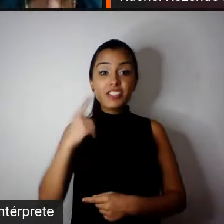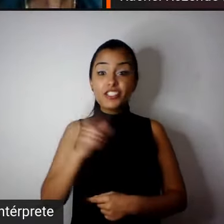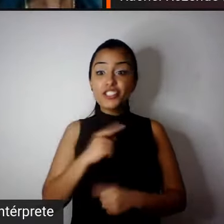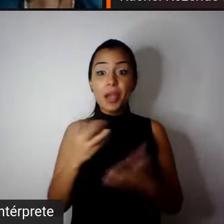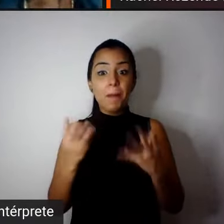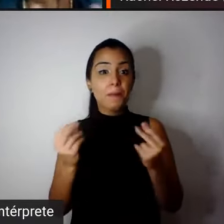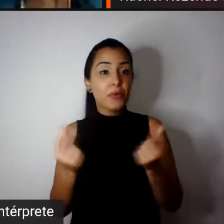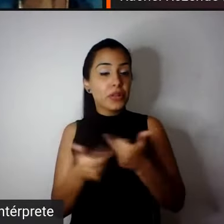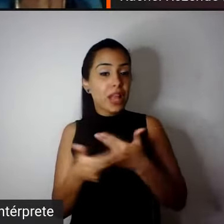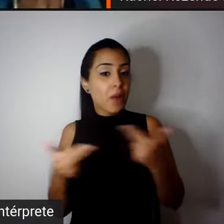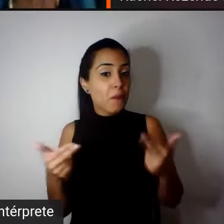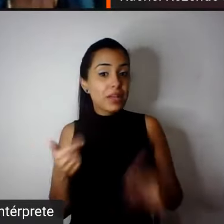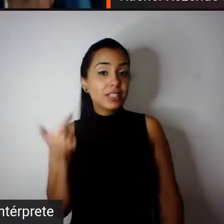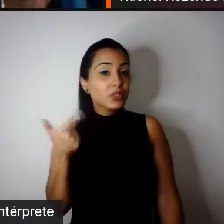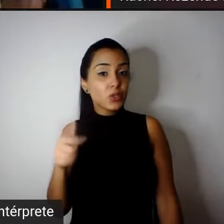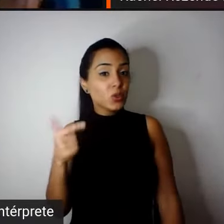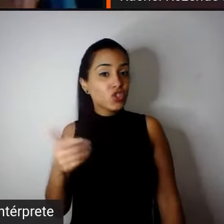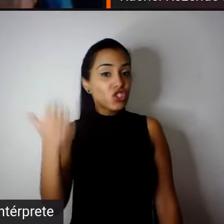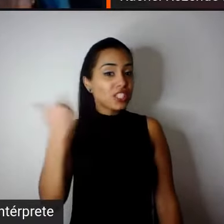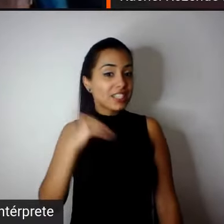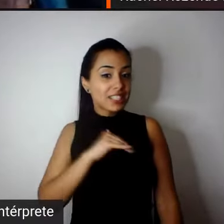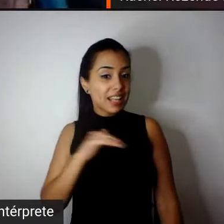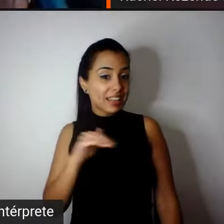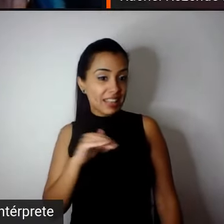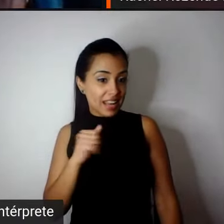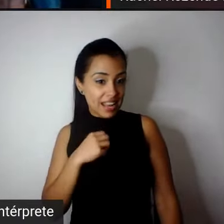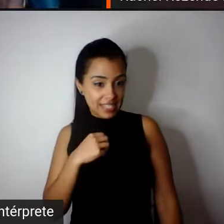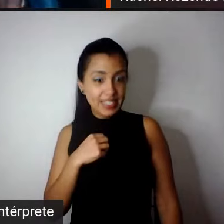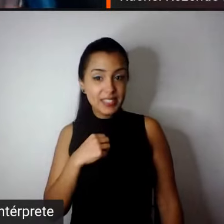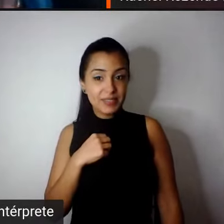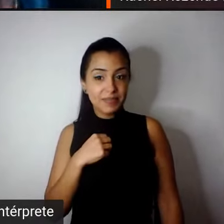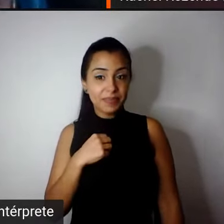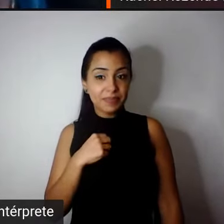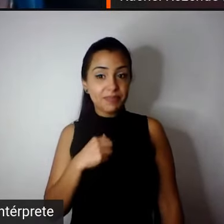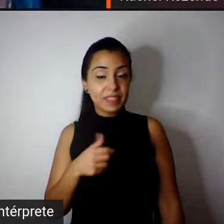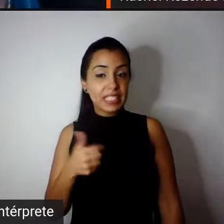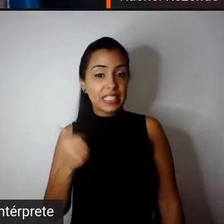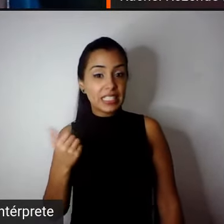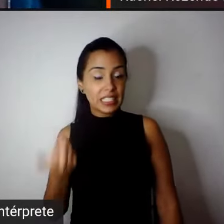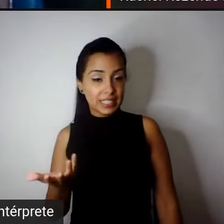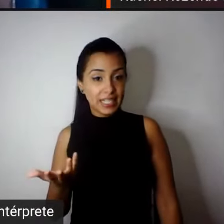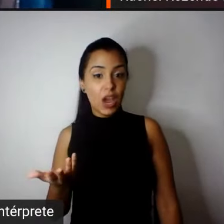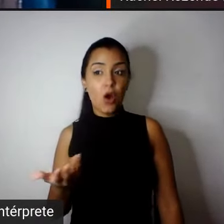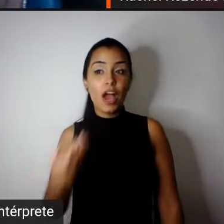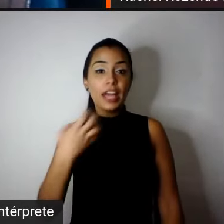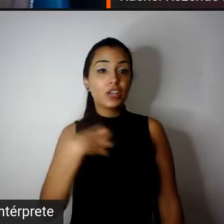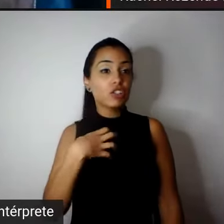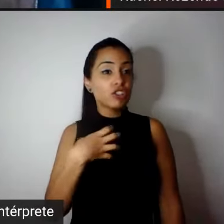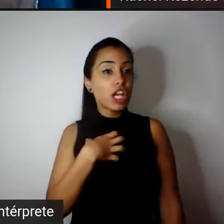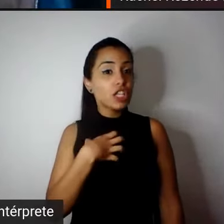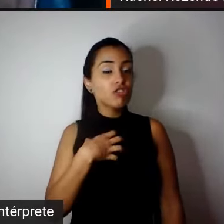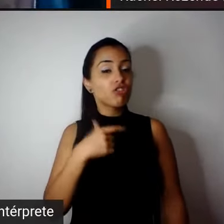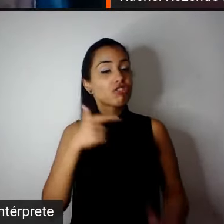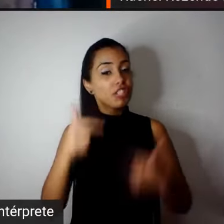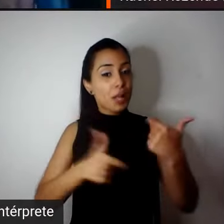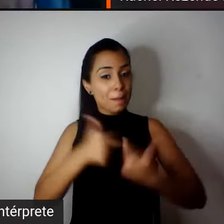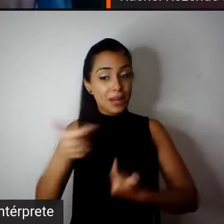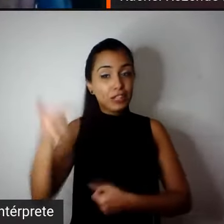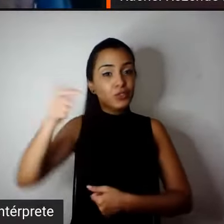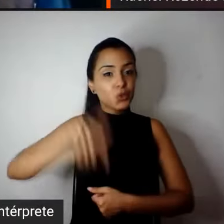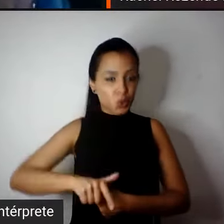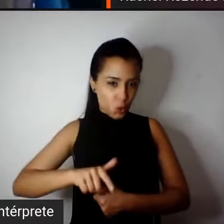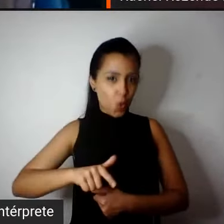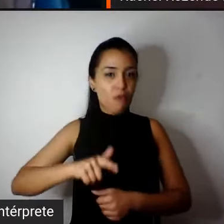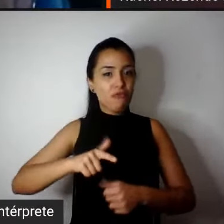tudo dentro de uma possibilidade de poder trabalhar e retrabalhar. Eu não sei se isso é o que